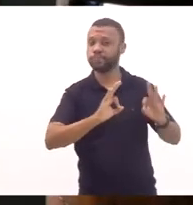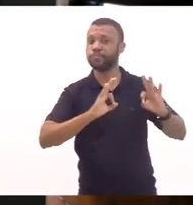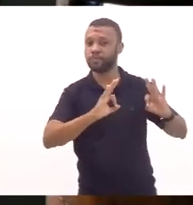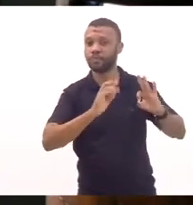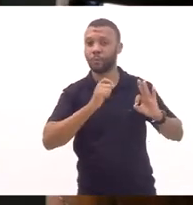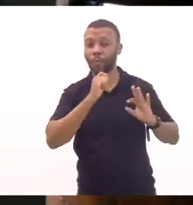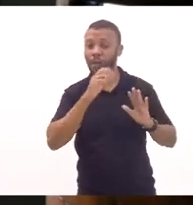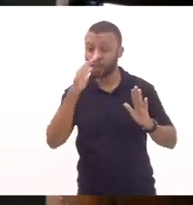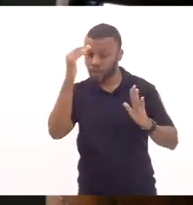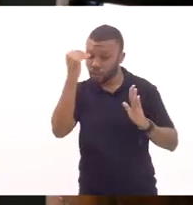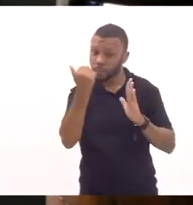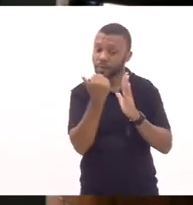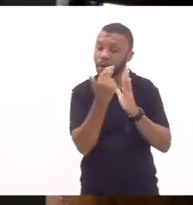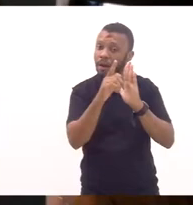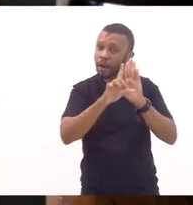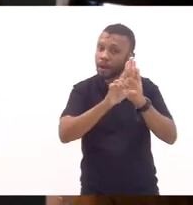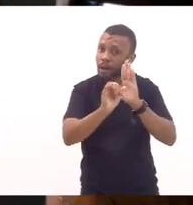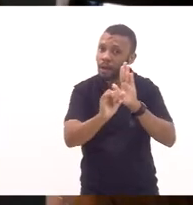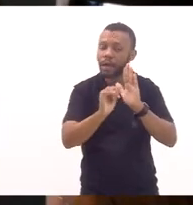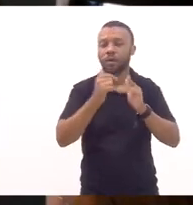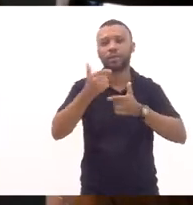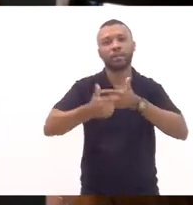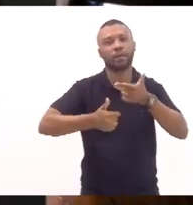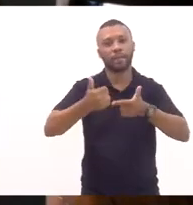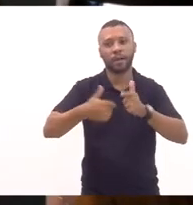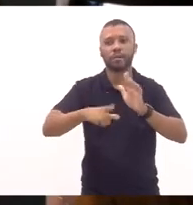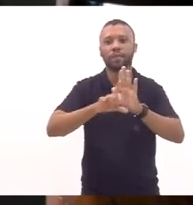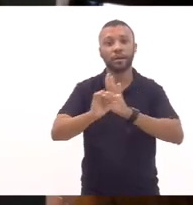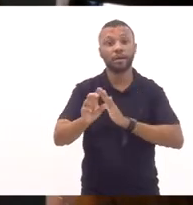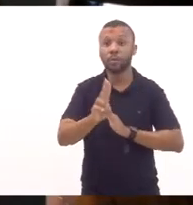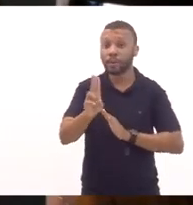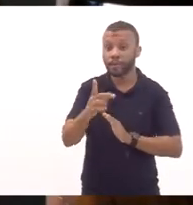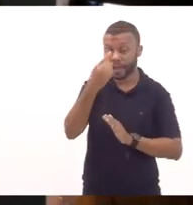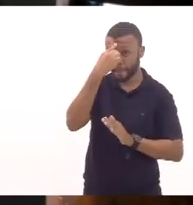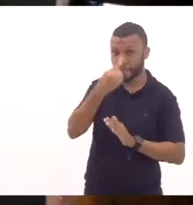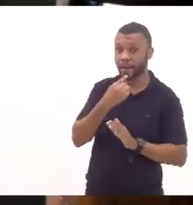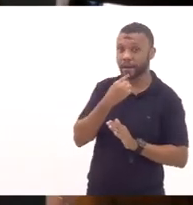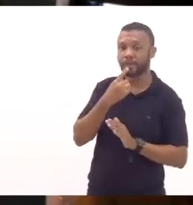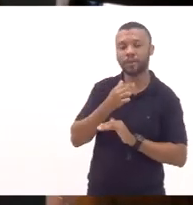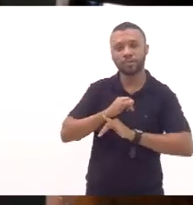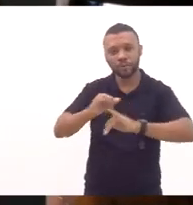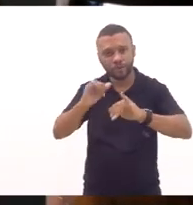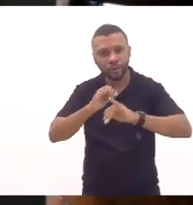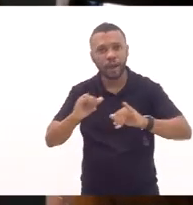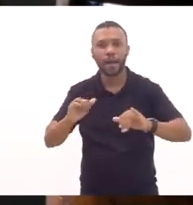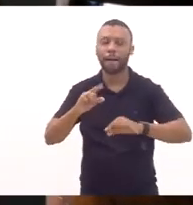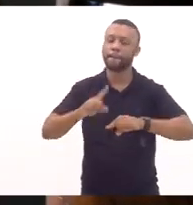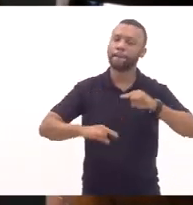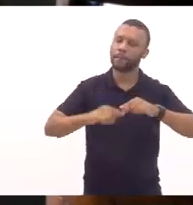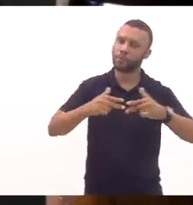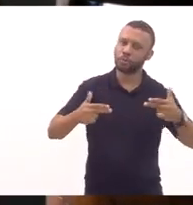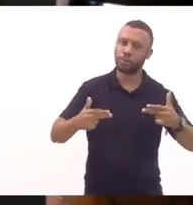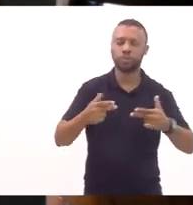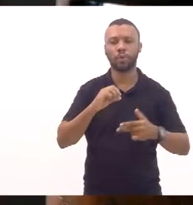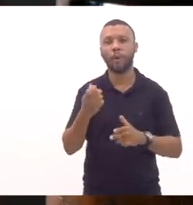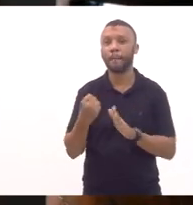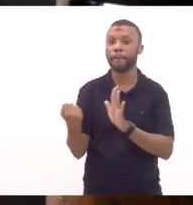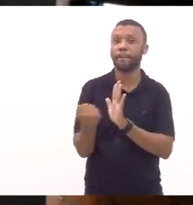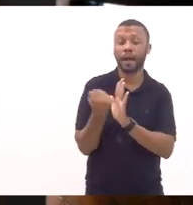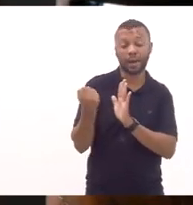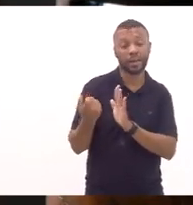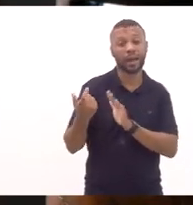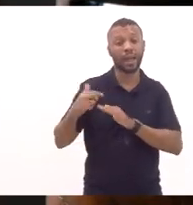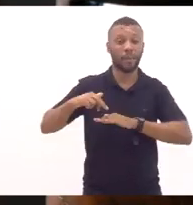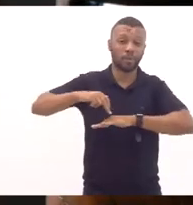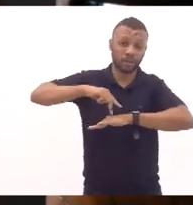cumprir os requisitos da lei, no exercício legal da profissão, porque quem usa a imagem para divulgar produto ou marca, mesmo que pontual, é modelo, e existe um